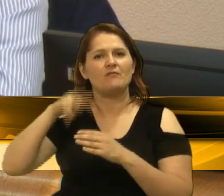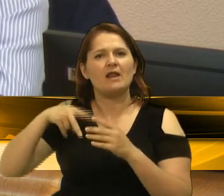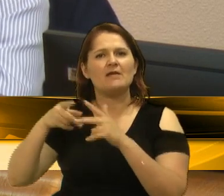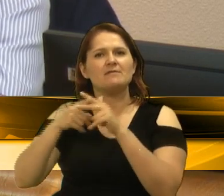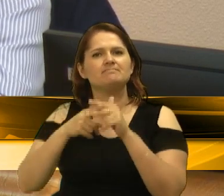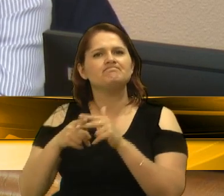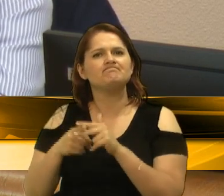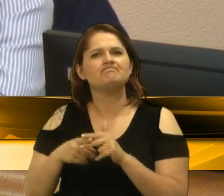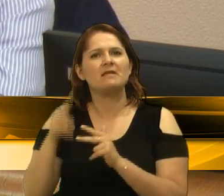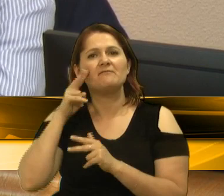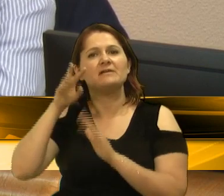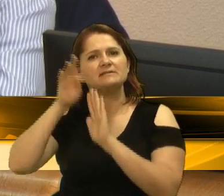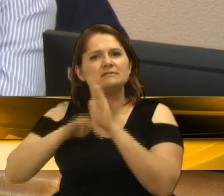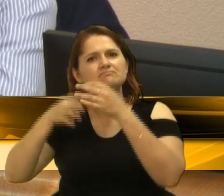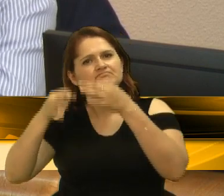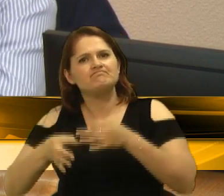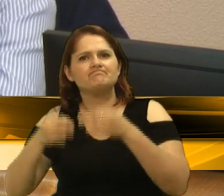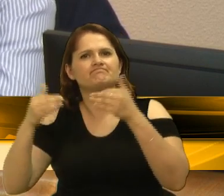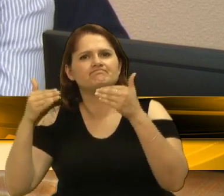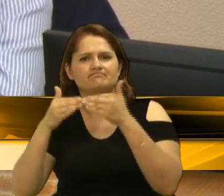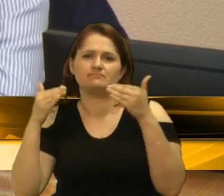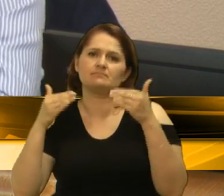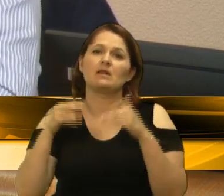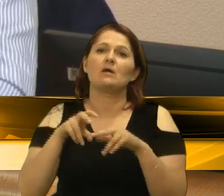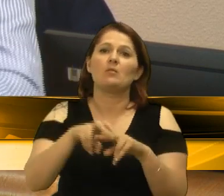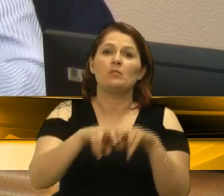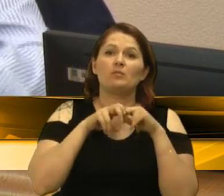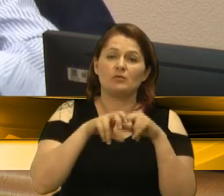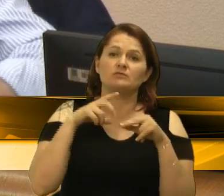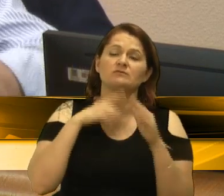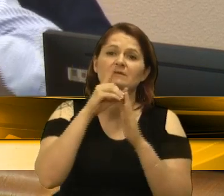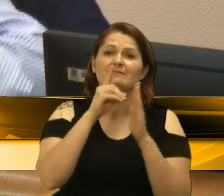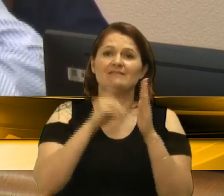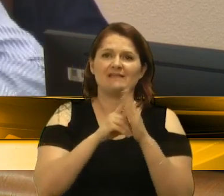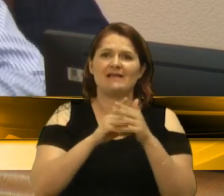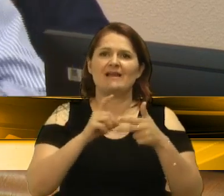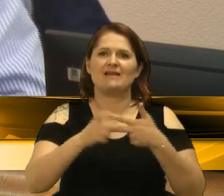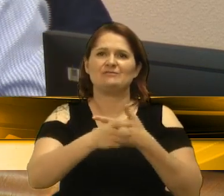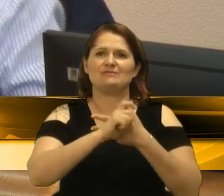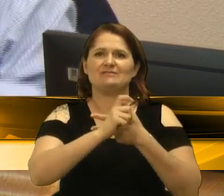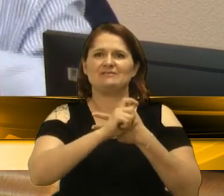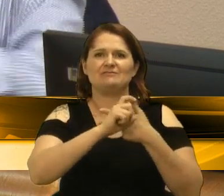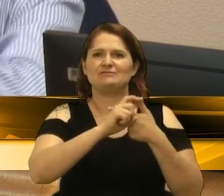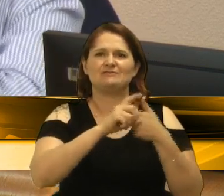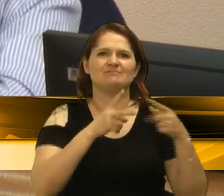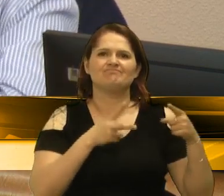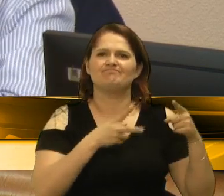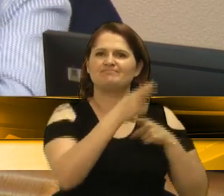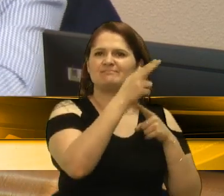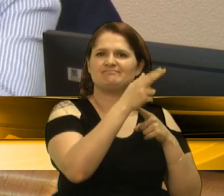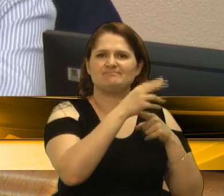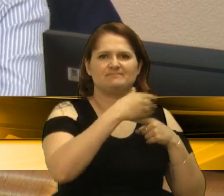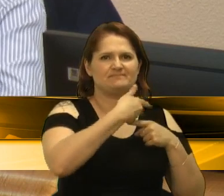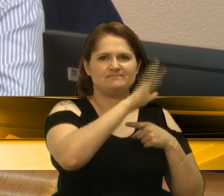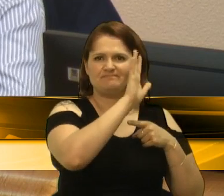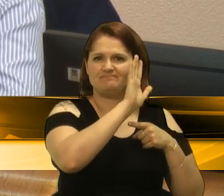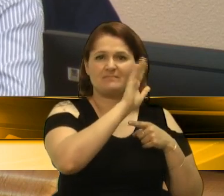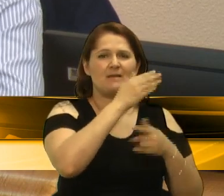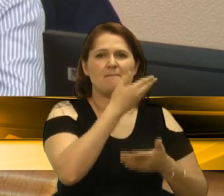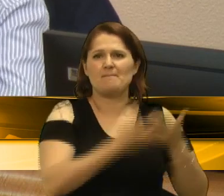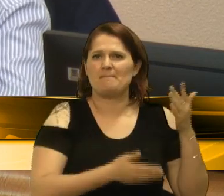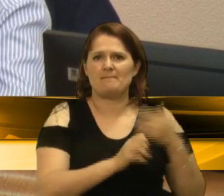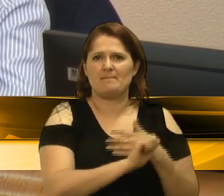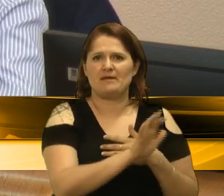respectiva publicação. A partir disso, o decreto do Executivo torna-se sem efeito. Portanto, pelo